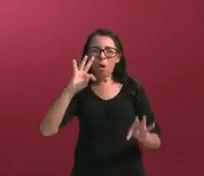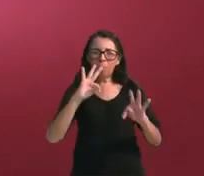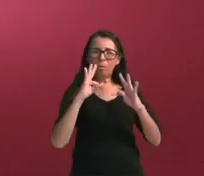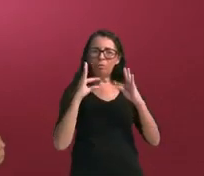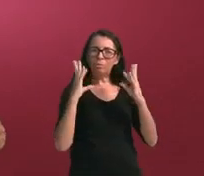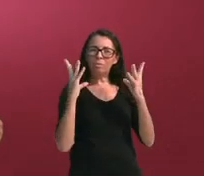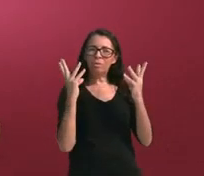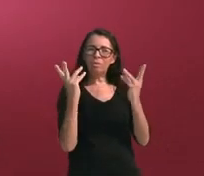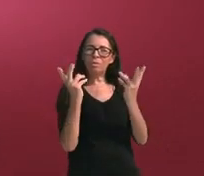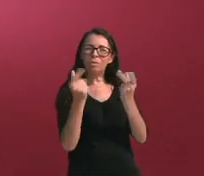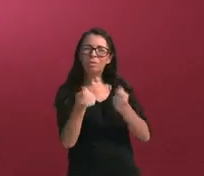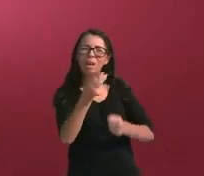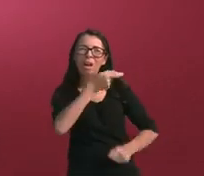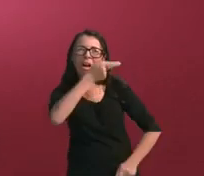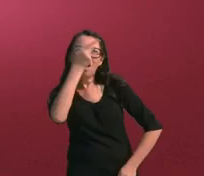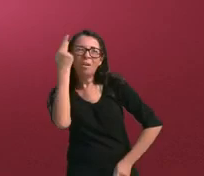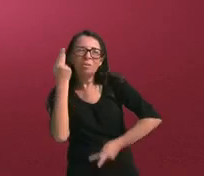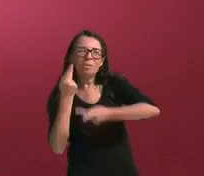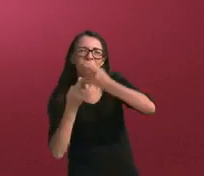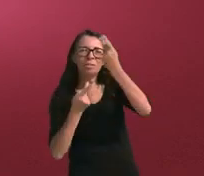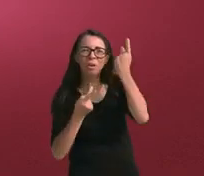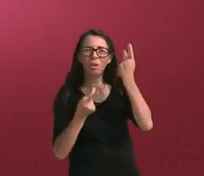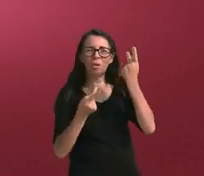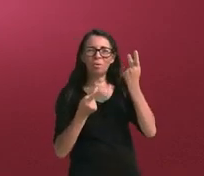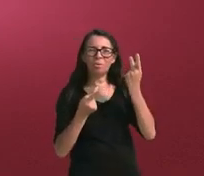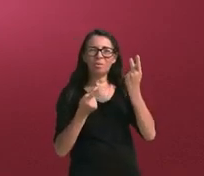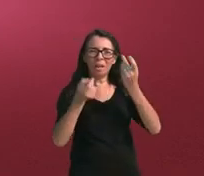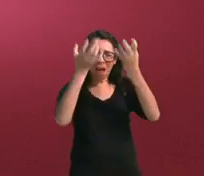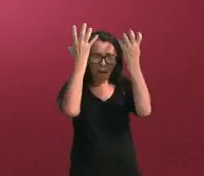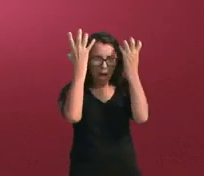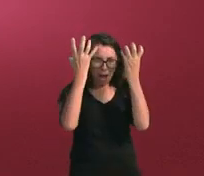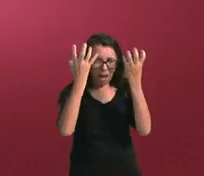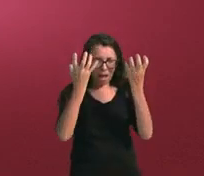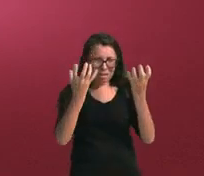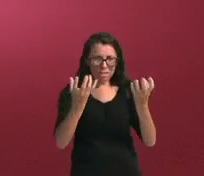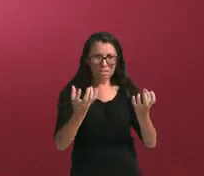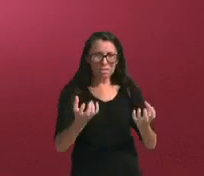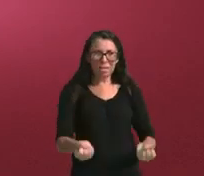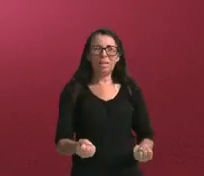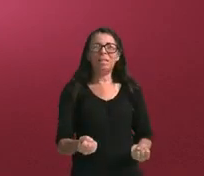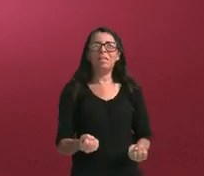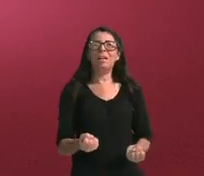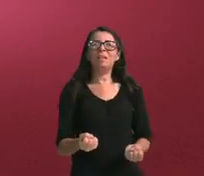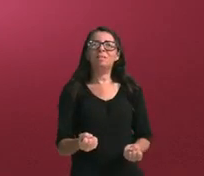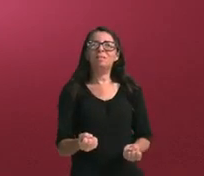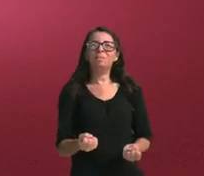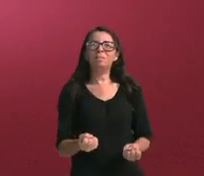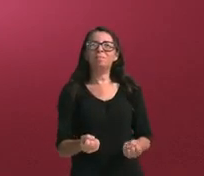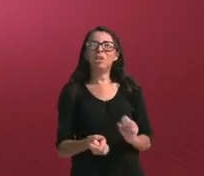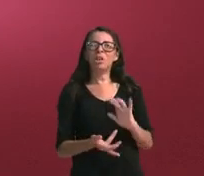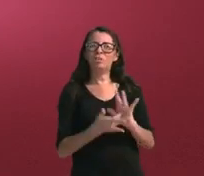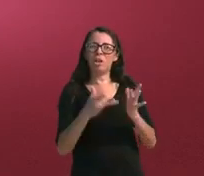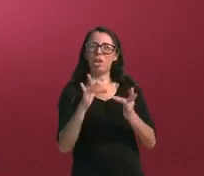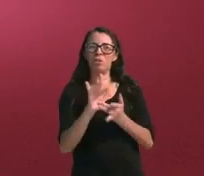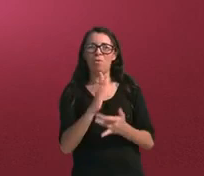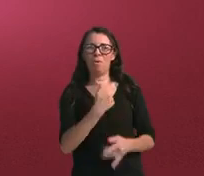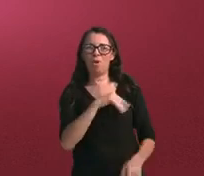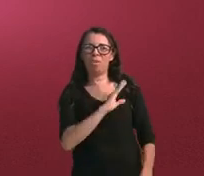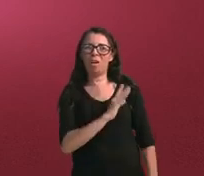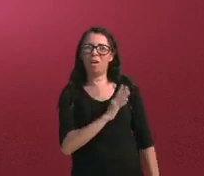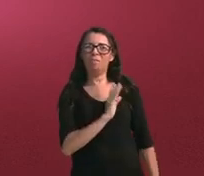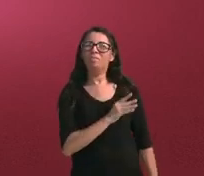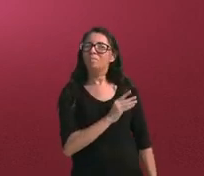Espírito Santo e exclamou: graças te dou, ó Pai, Senhor do céu e da terra,